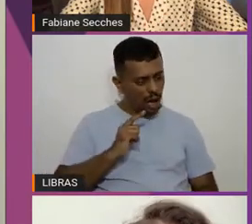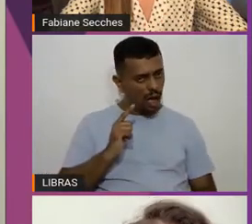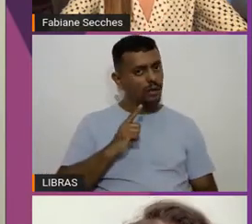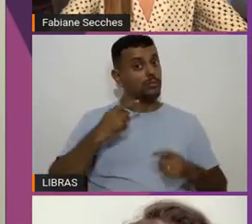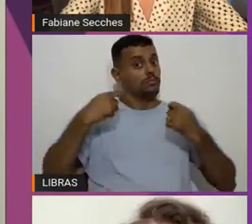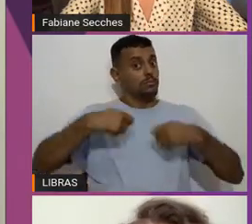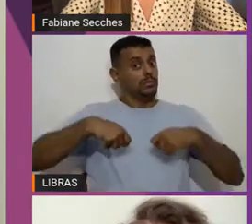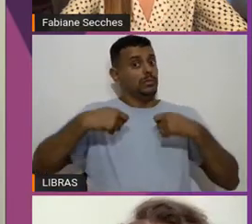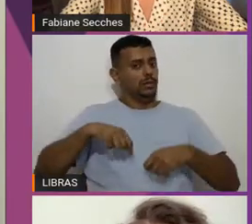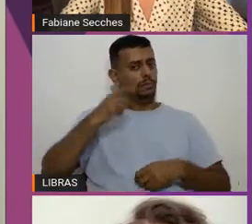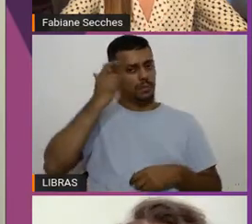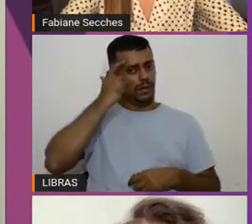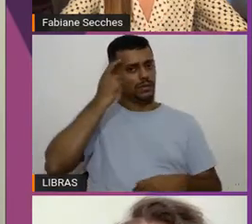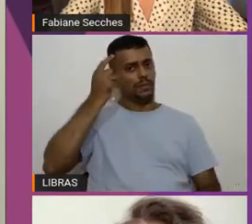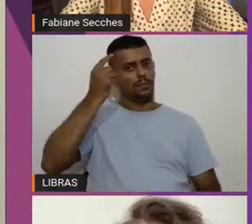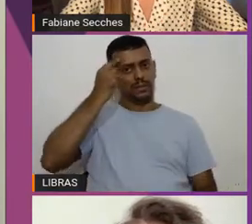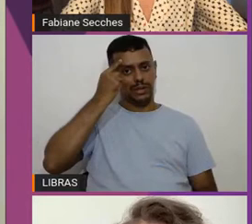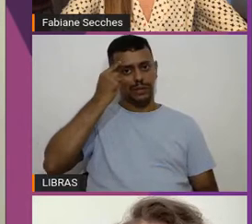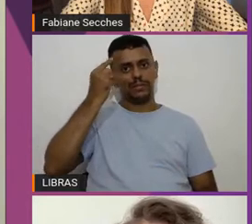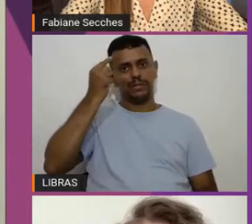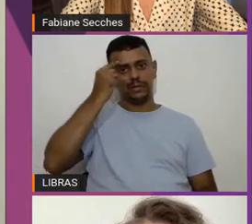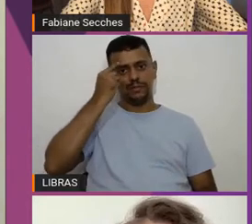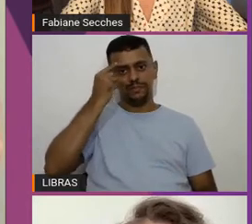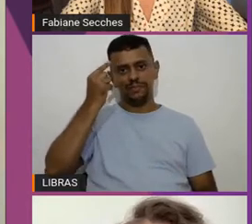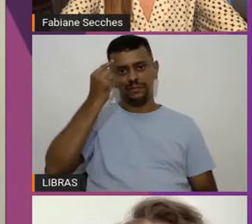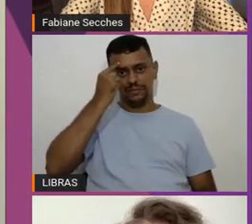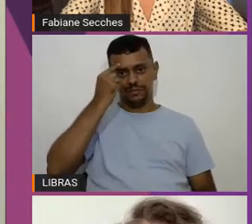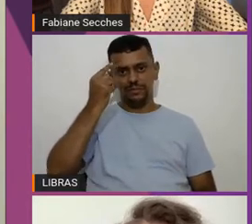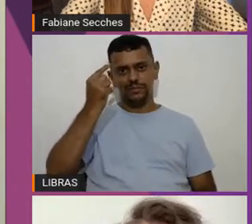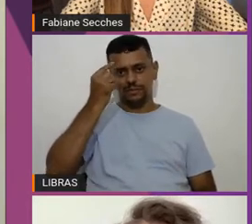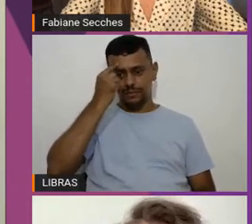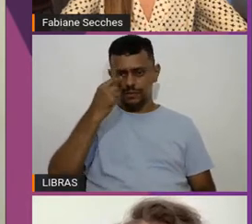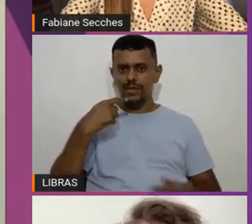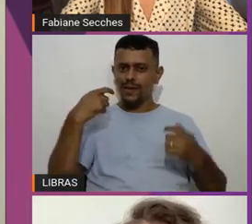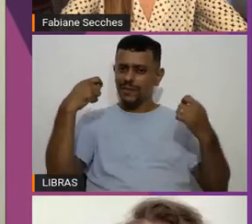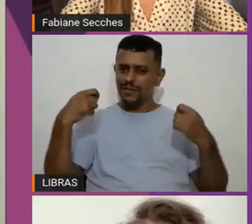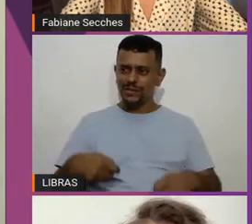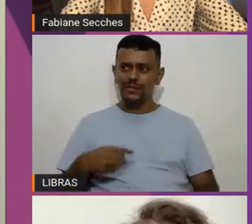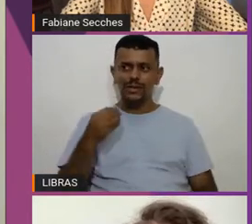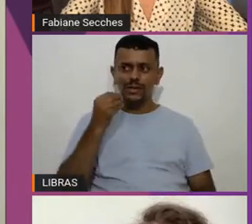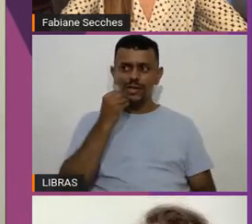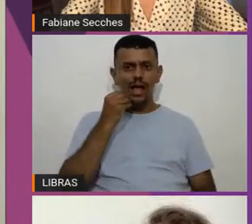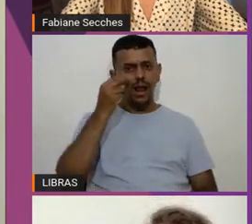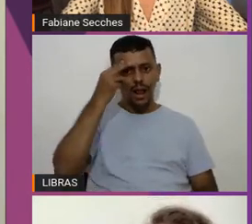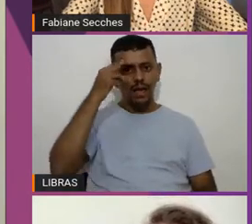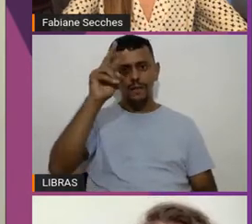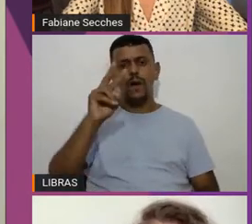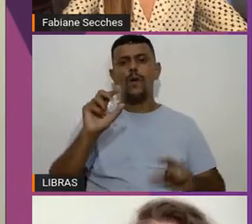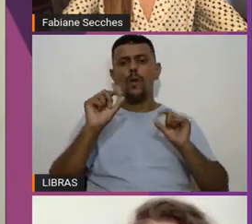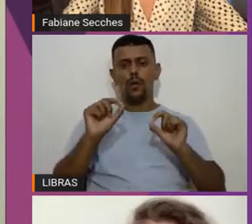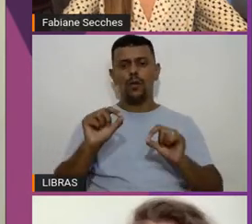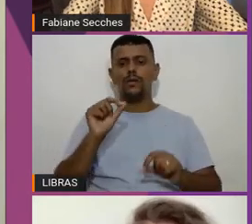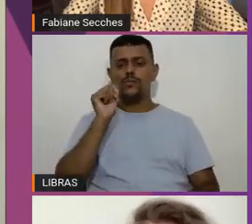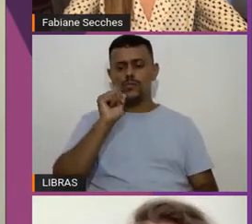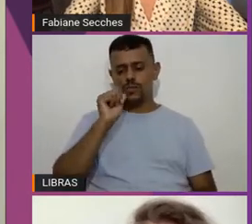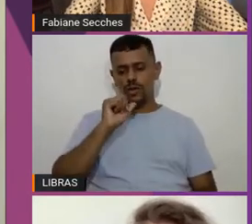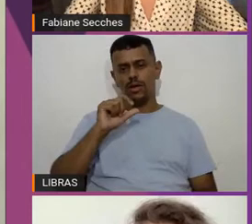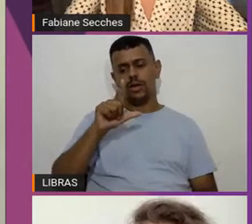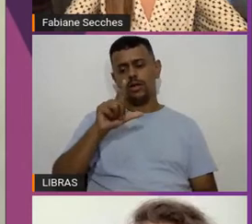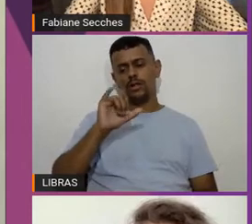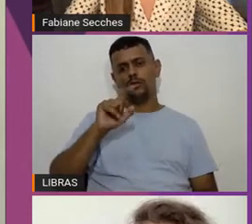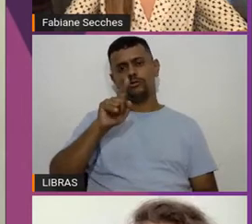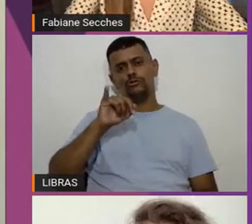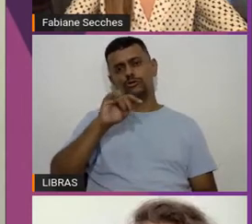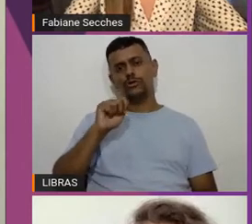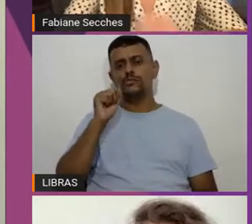coisa aí que tá eu tô tentando lembrar o que que ele já dizia na Roda Viva que as mulheres não